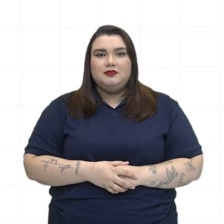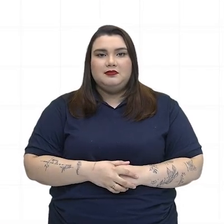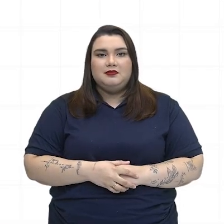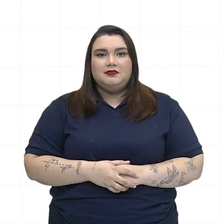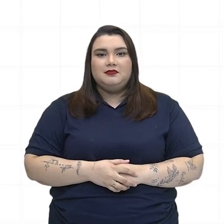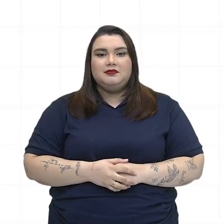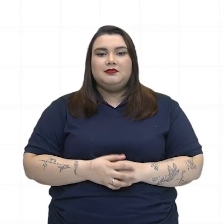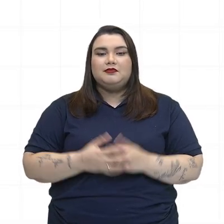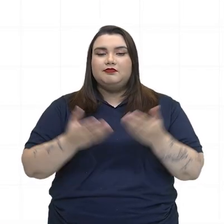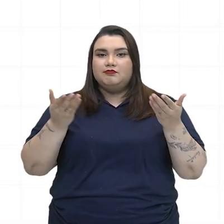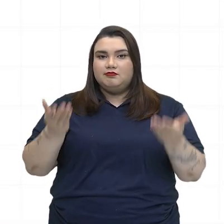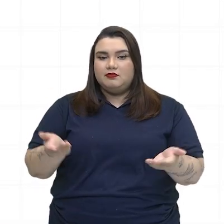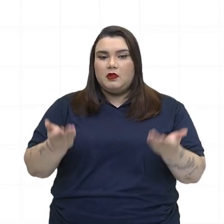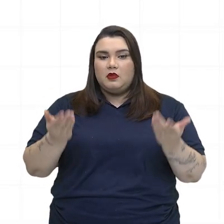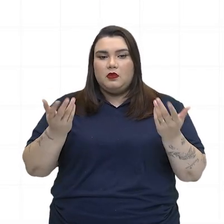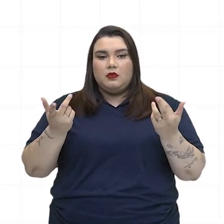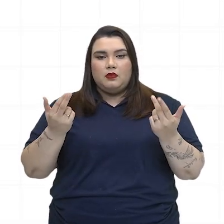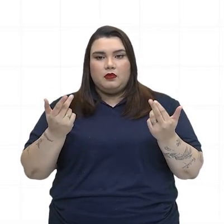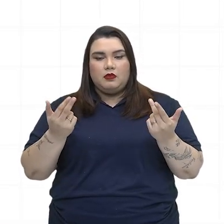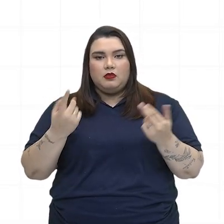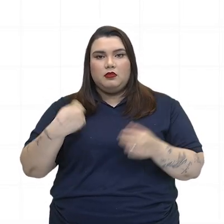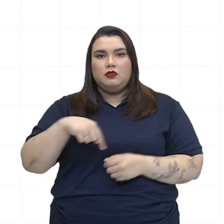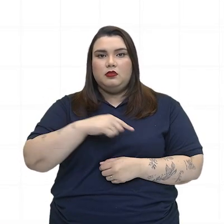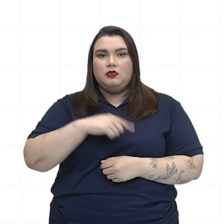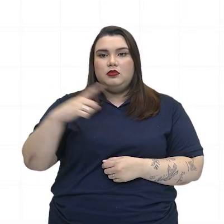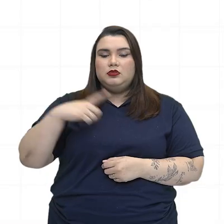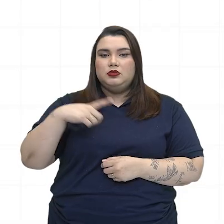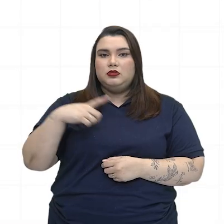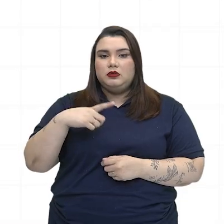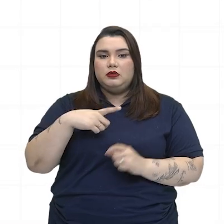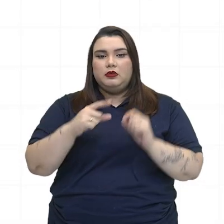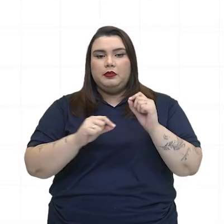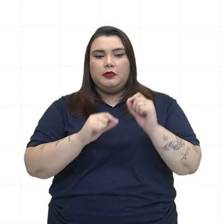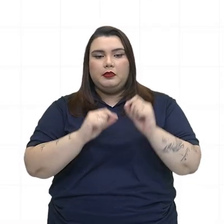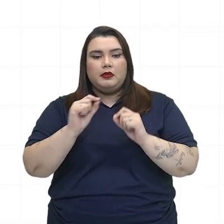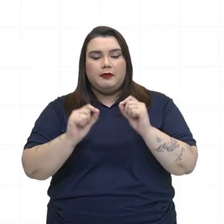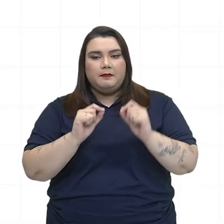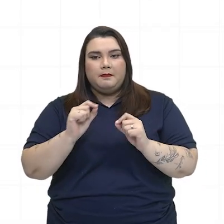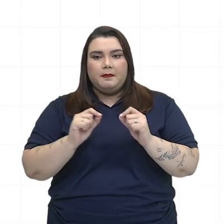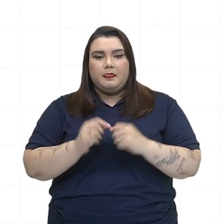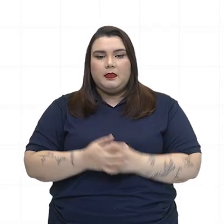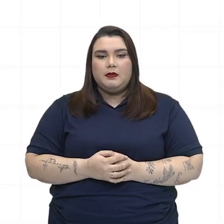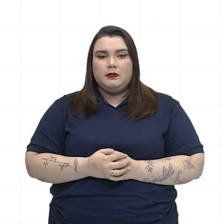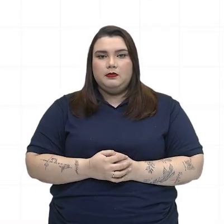Então, olha só, da mesma forma que nós tínhamos aqui